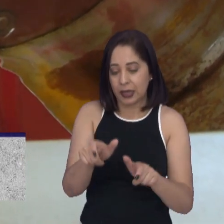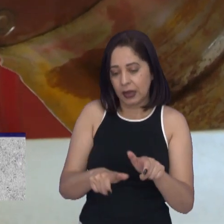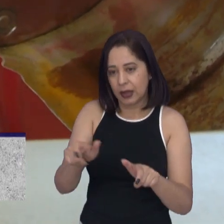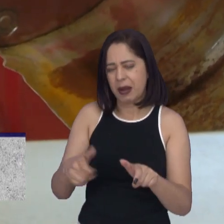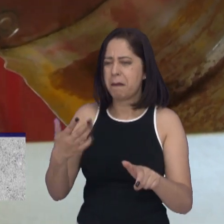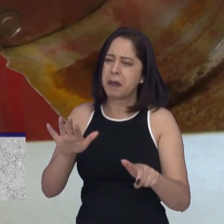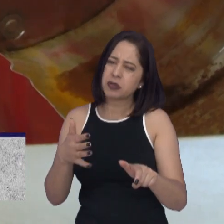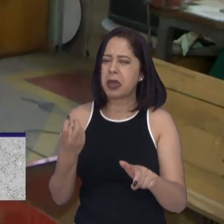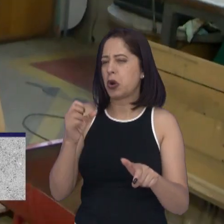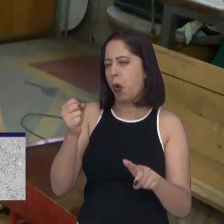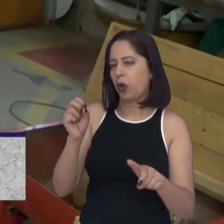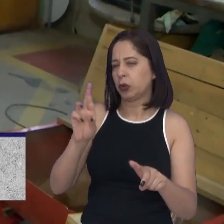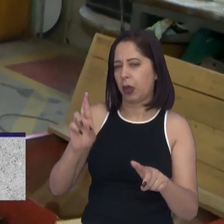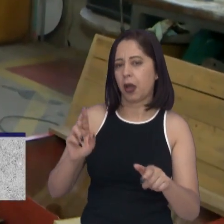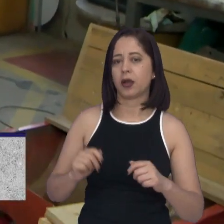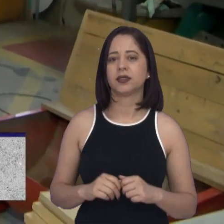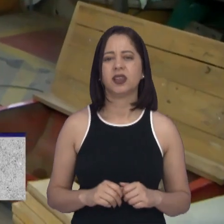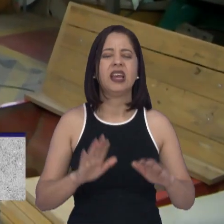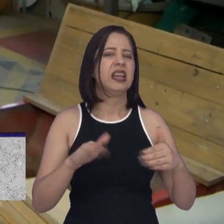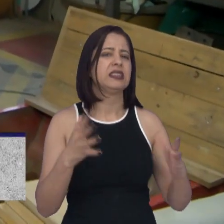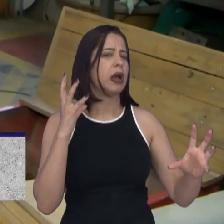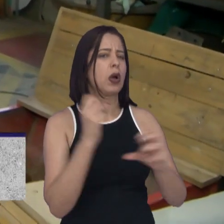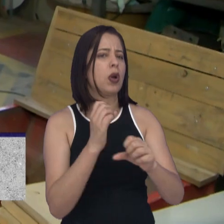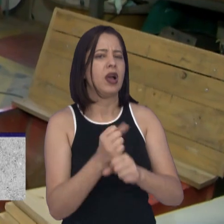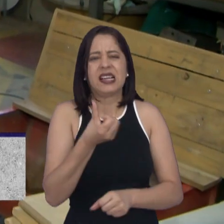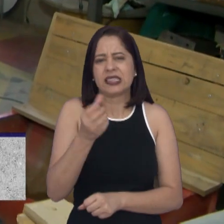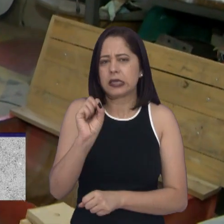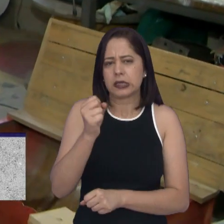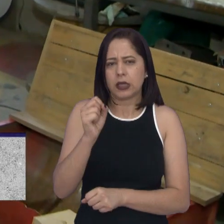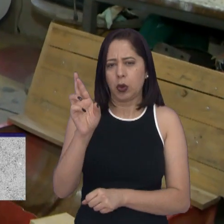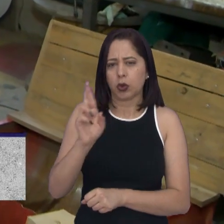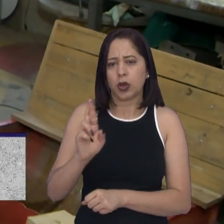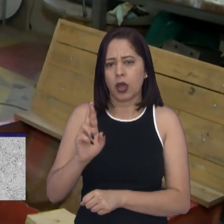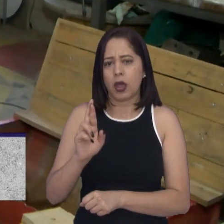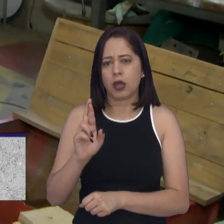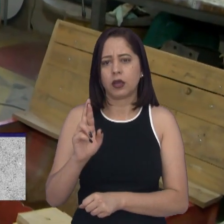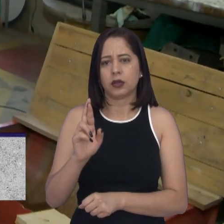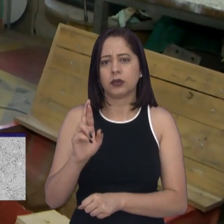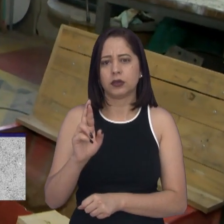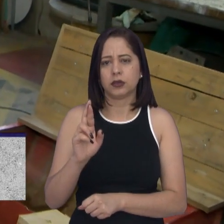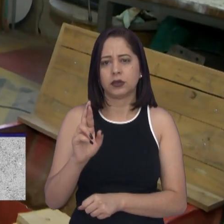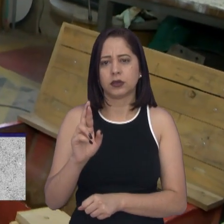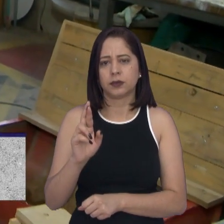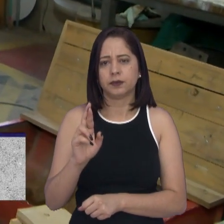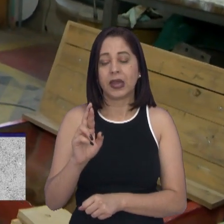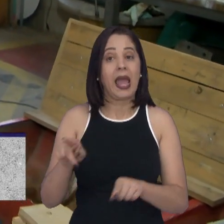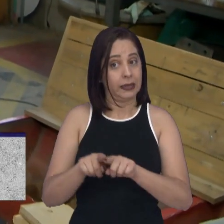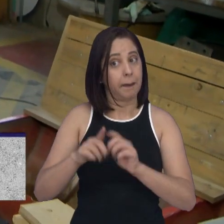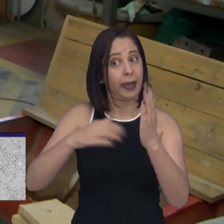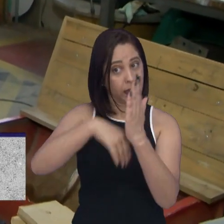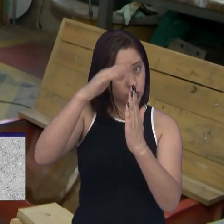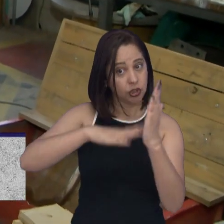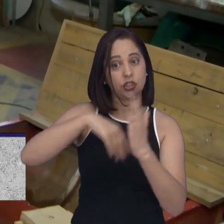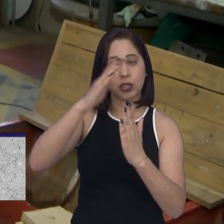de R$8. Tá, então uns R$68 mais a mão de obra. Mais a mão de obra. Exatamente, você vai ter a tinta também, né, para